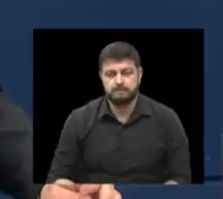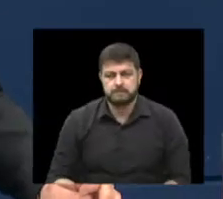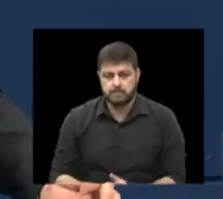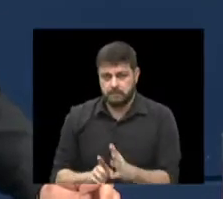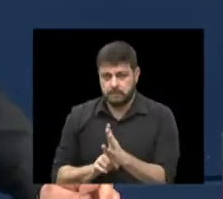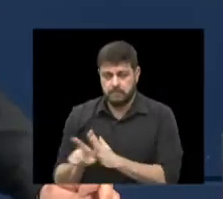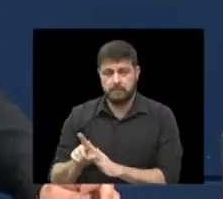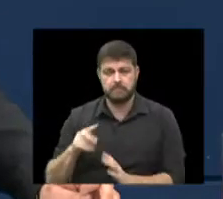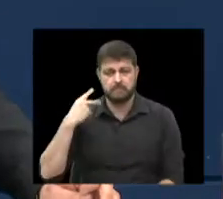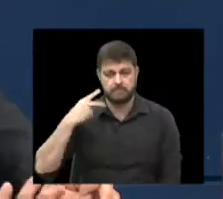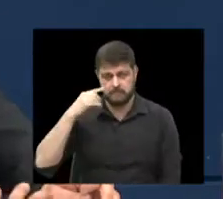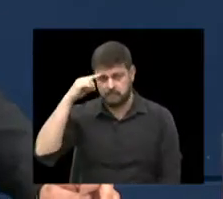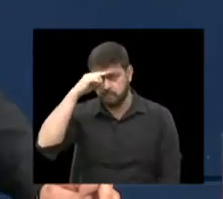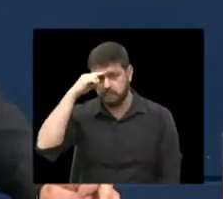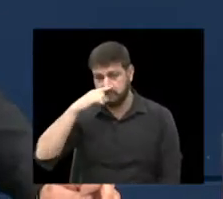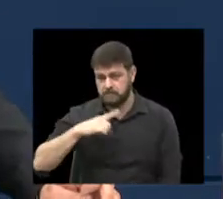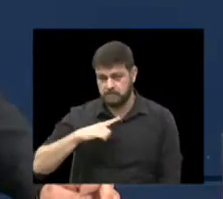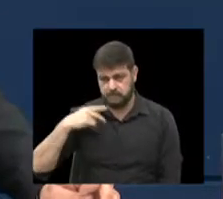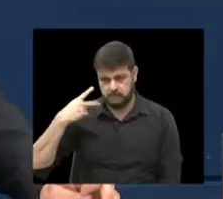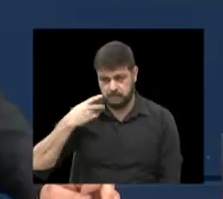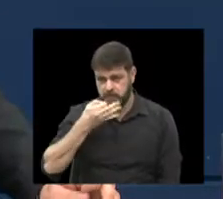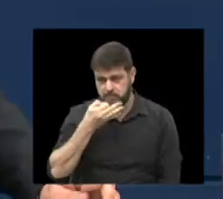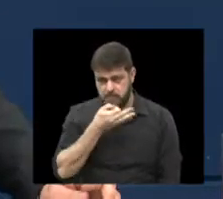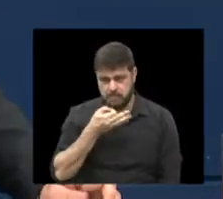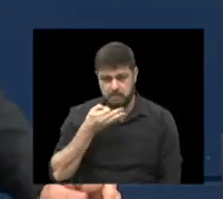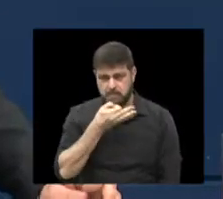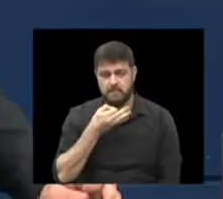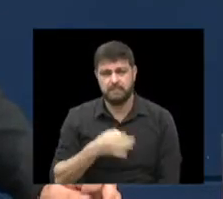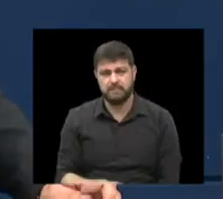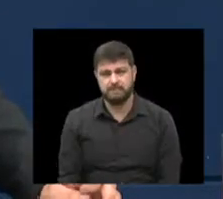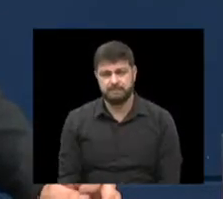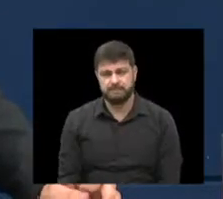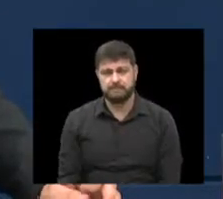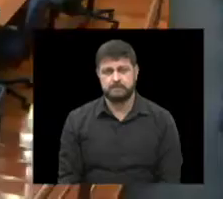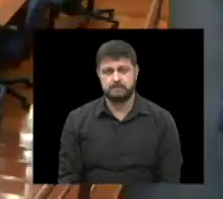vereador Felipe Marques se existem vereadores inscritos.